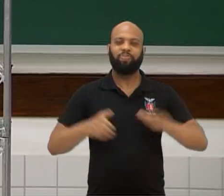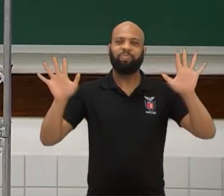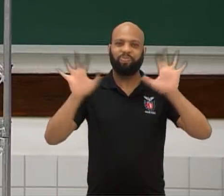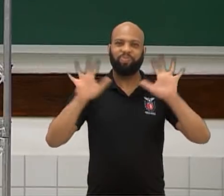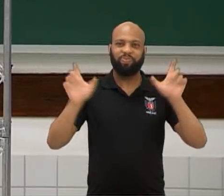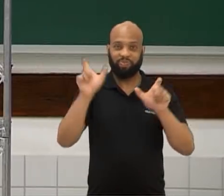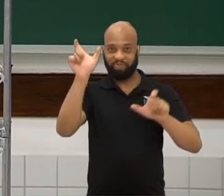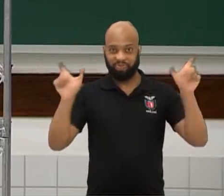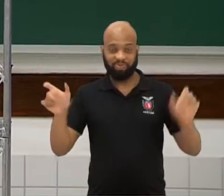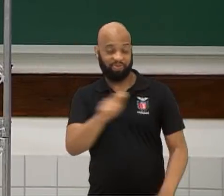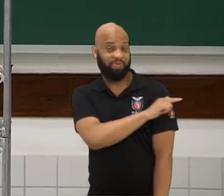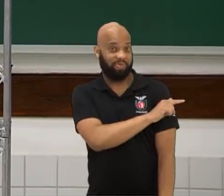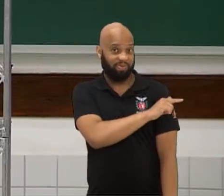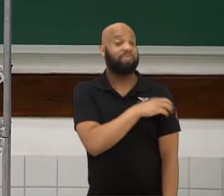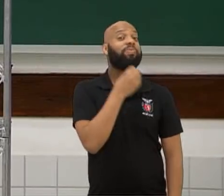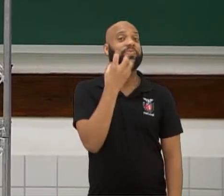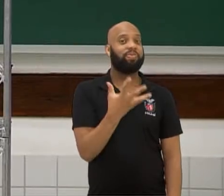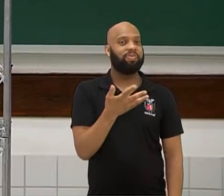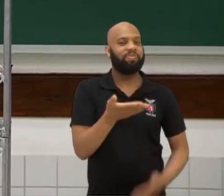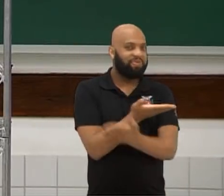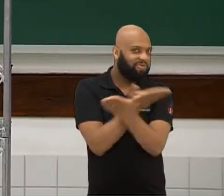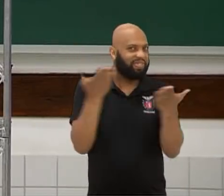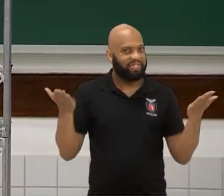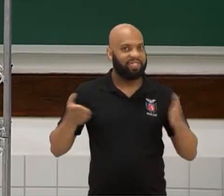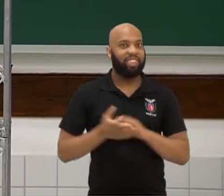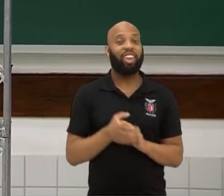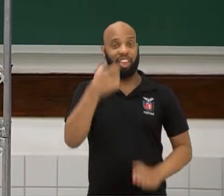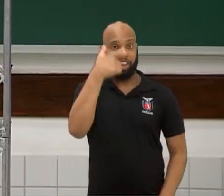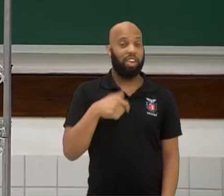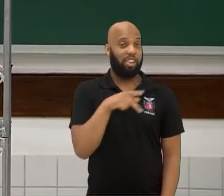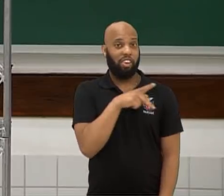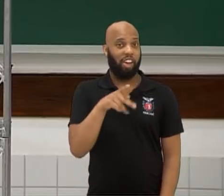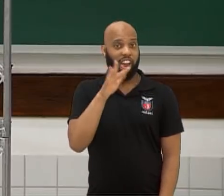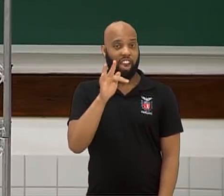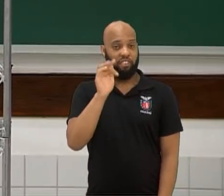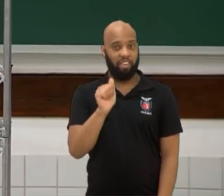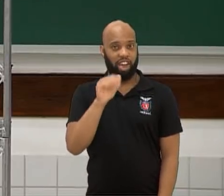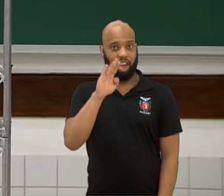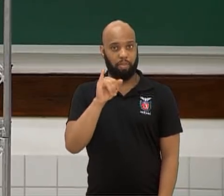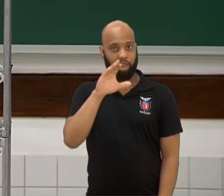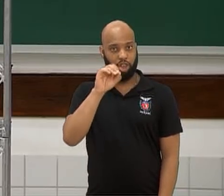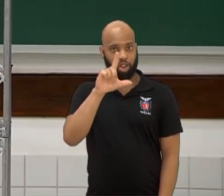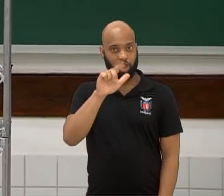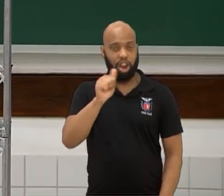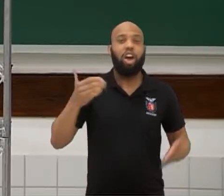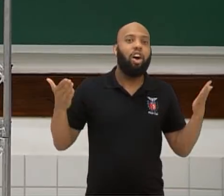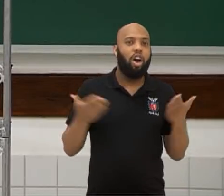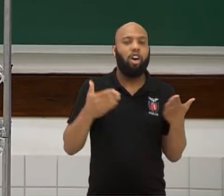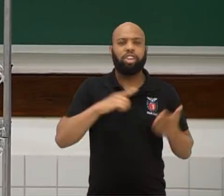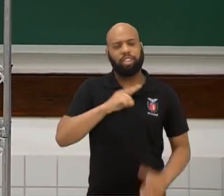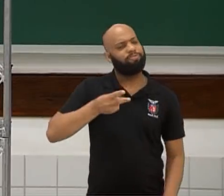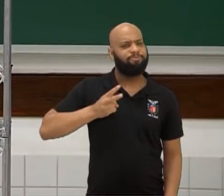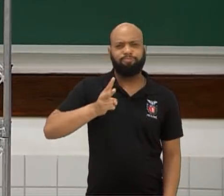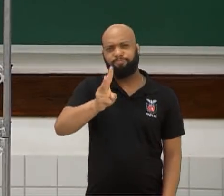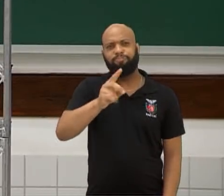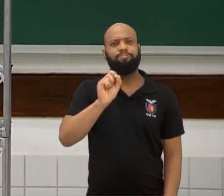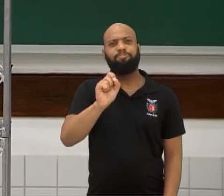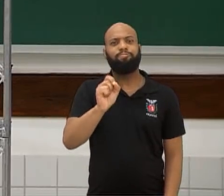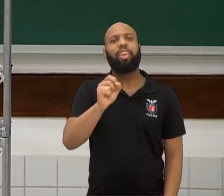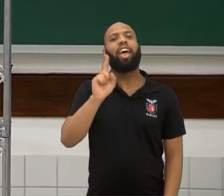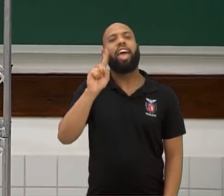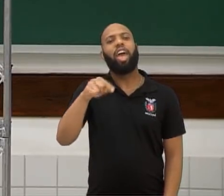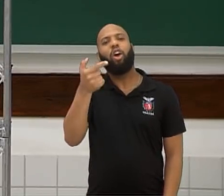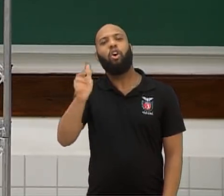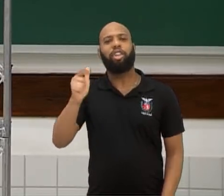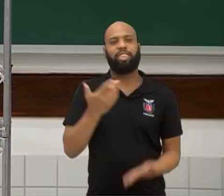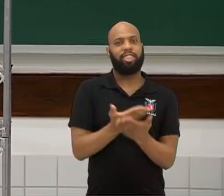Olá, galerinha do 7º ano, tudo bom com vocês? Sou a professora Fabíola e hoje nós vamos dar sequência a mais uma aula